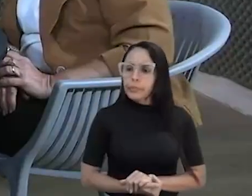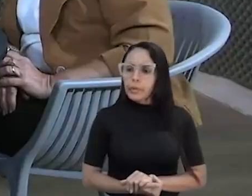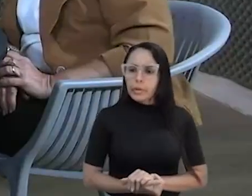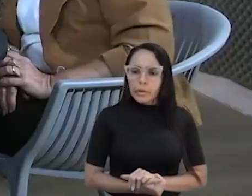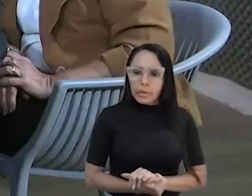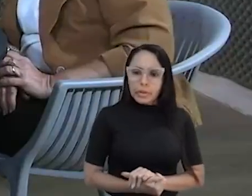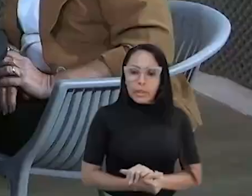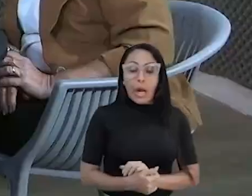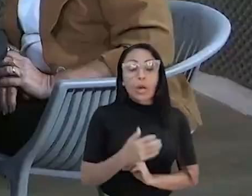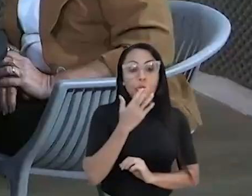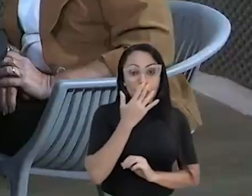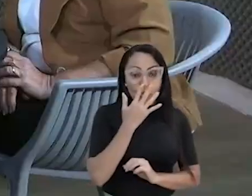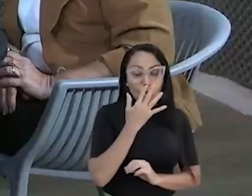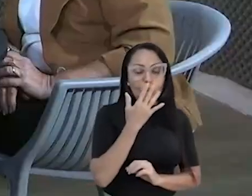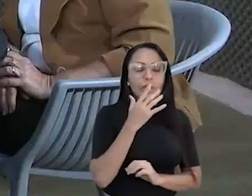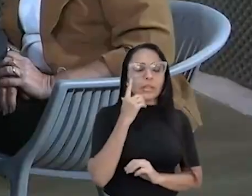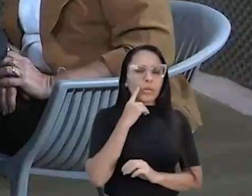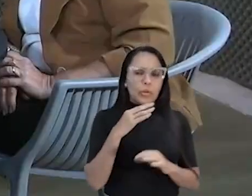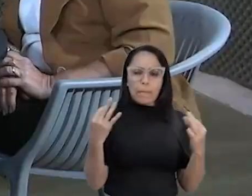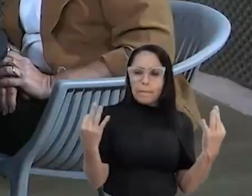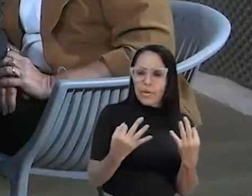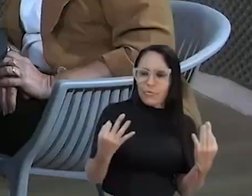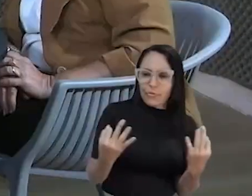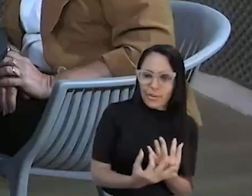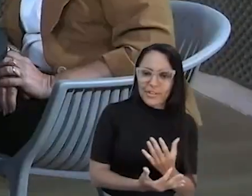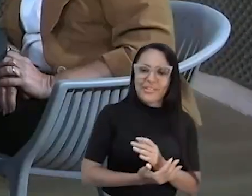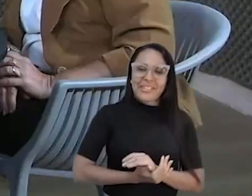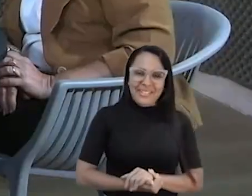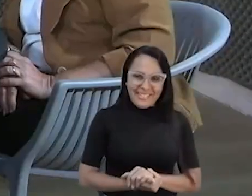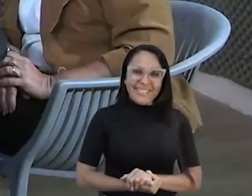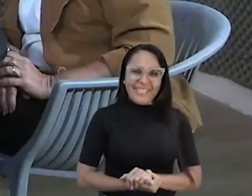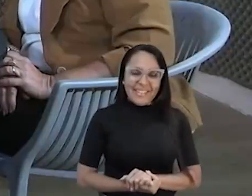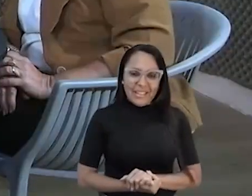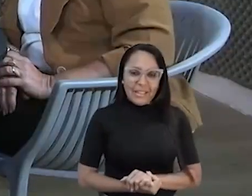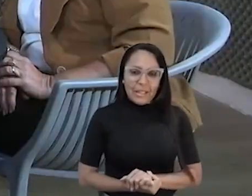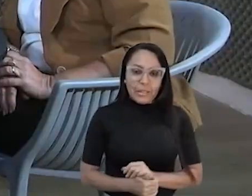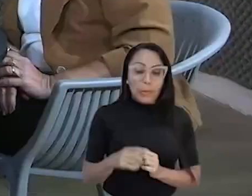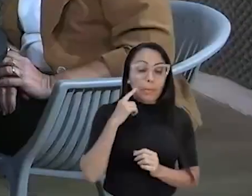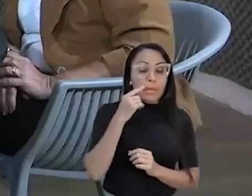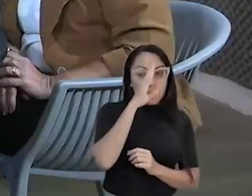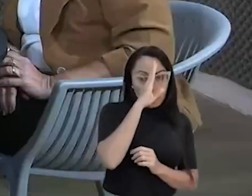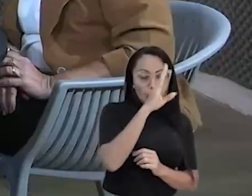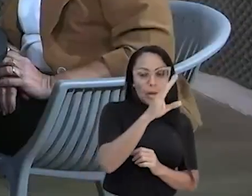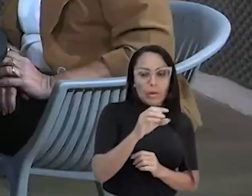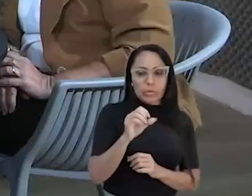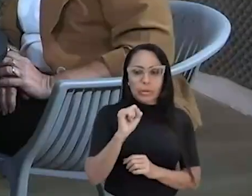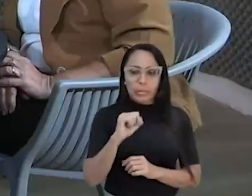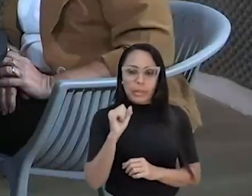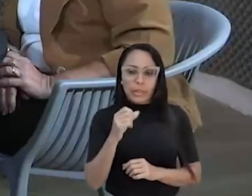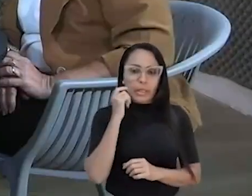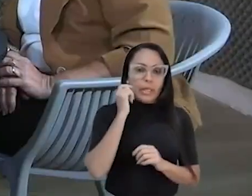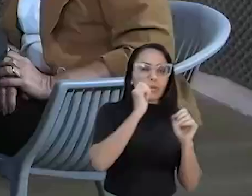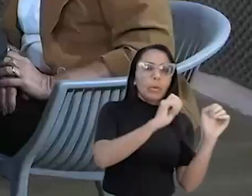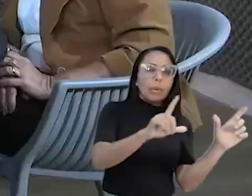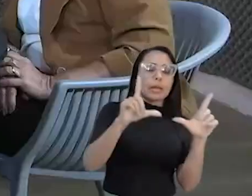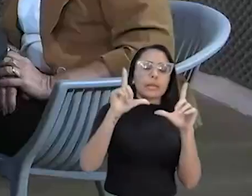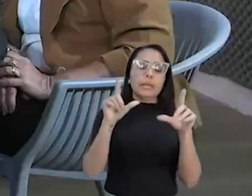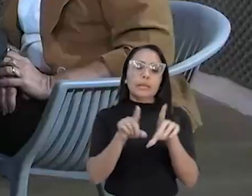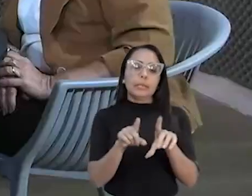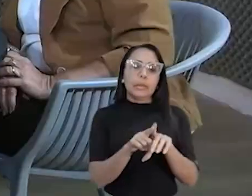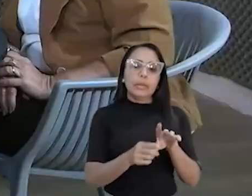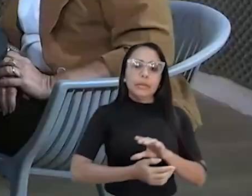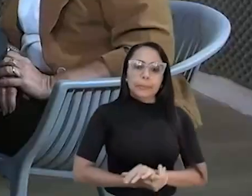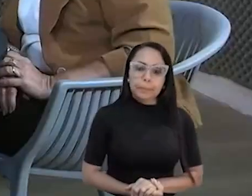as cores, né, as cores eu achei formidável. Achei legal também. Do patrocinador principal, então tinha uma plaquinha mostrando qual era o nome daquela